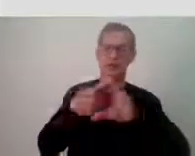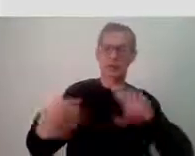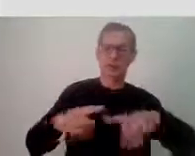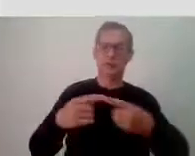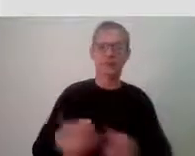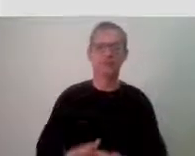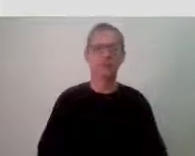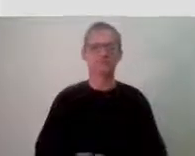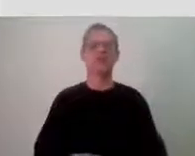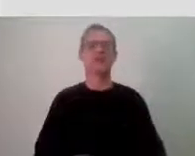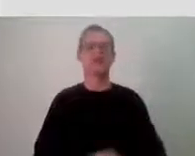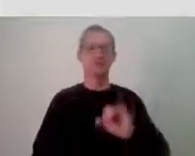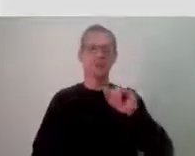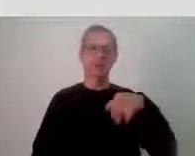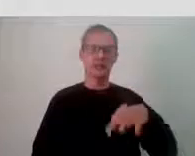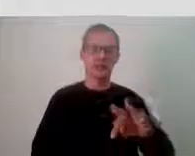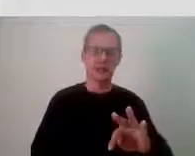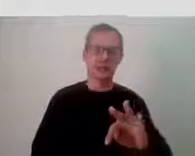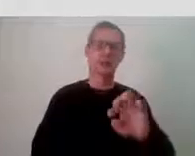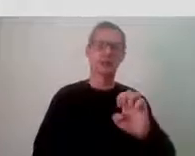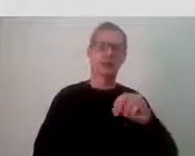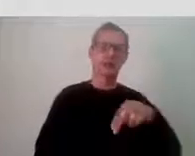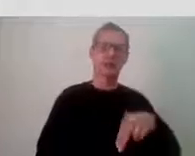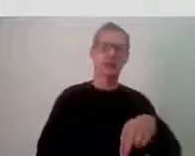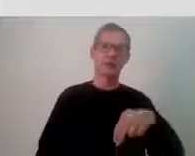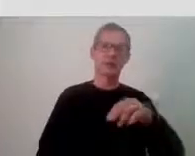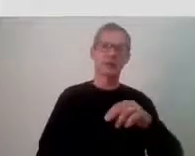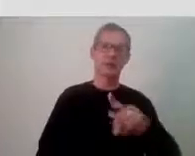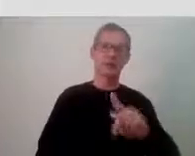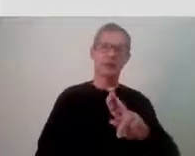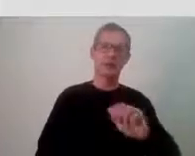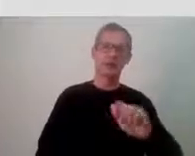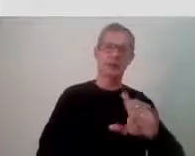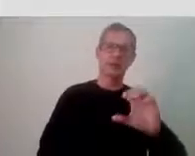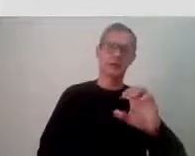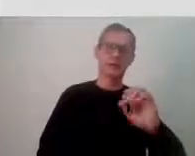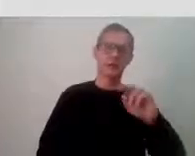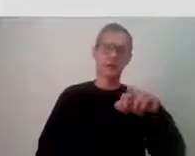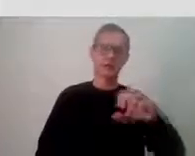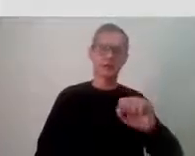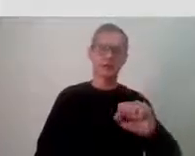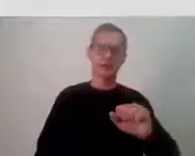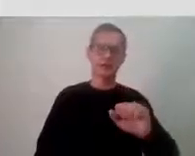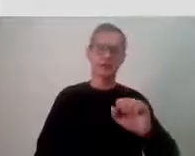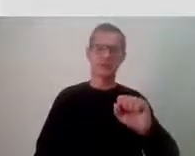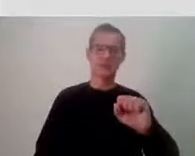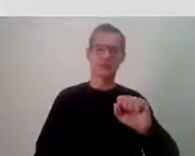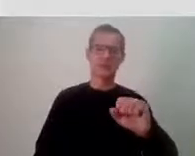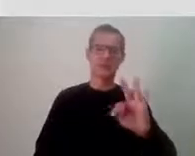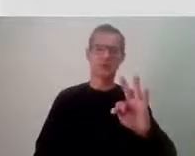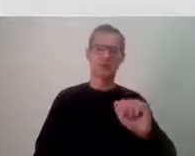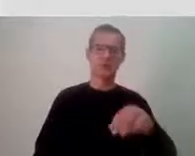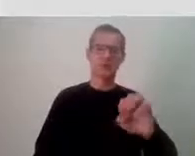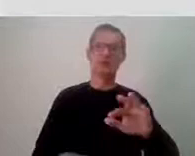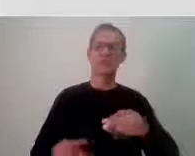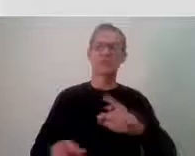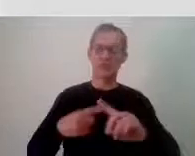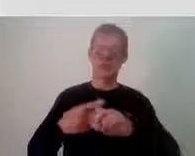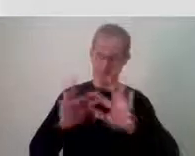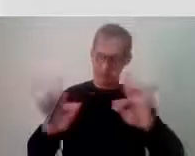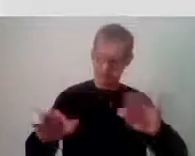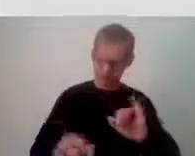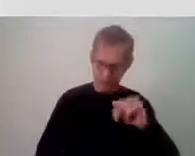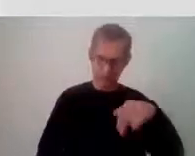Integral de constante, constante vezes a função, perdão. Constante vezes a integral da função. Integral